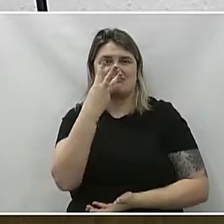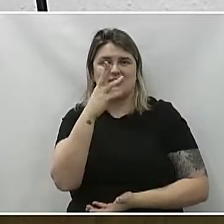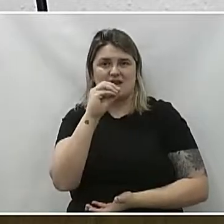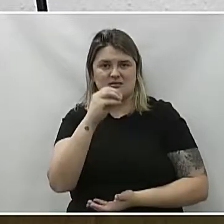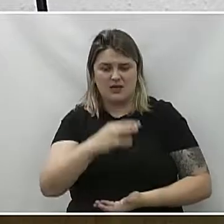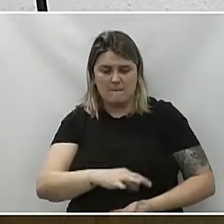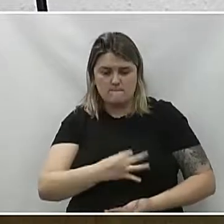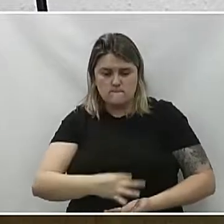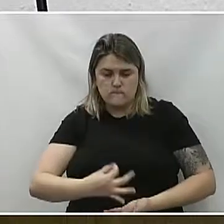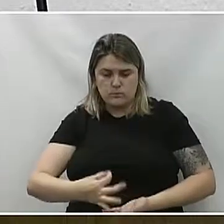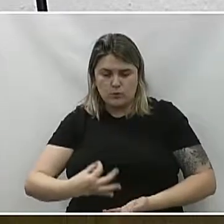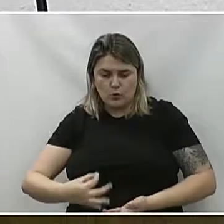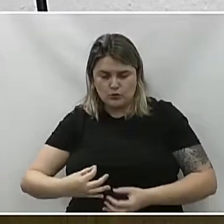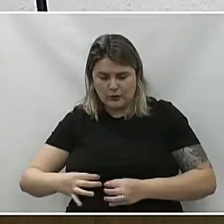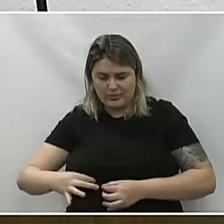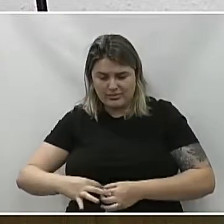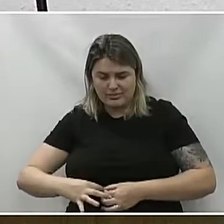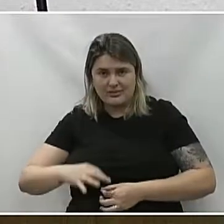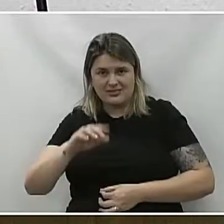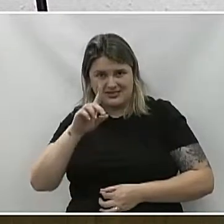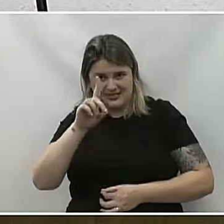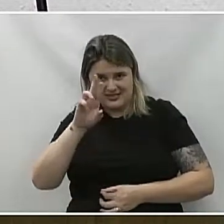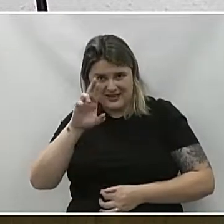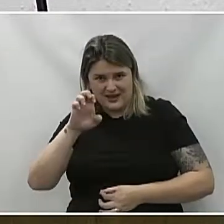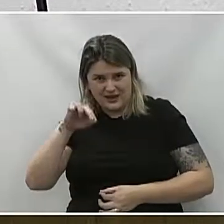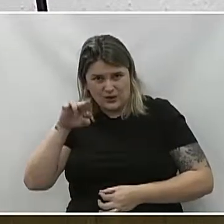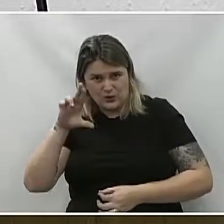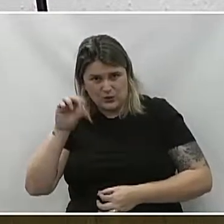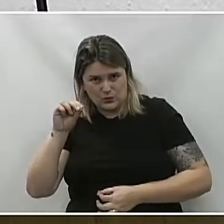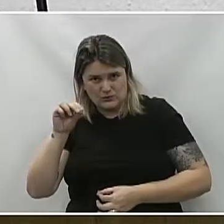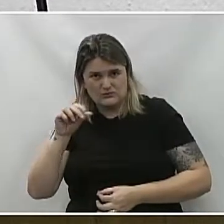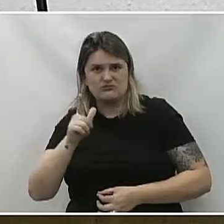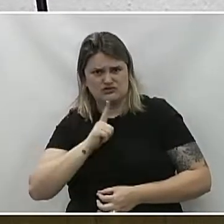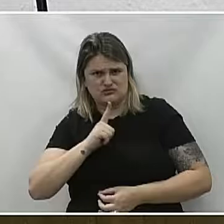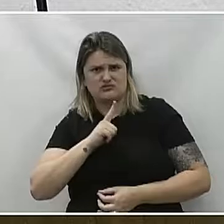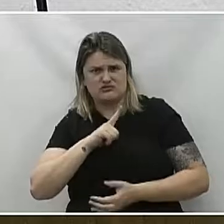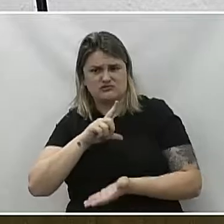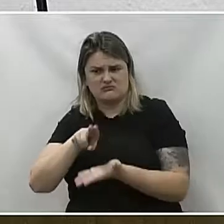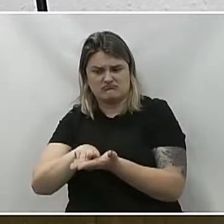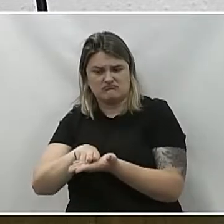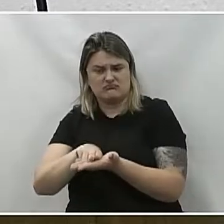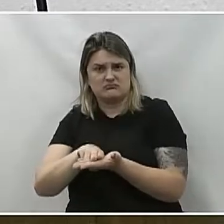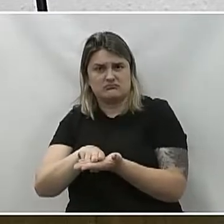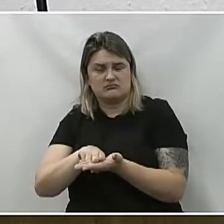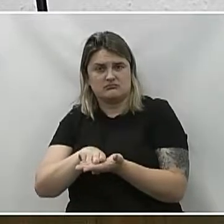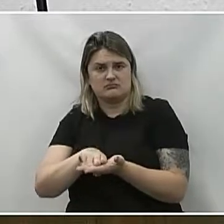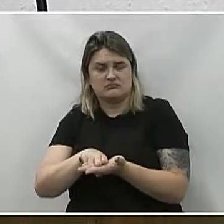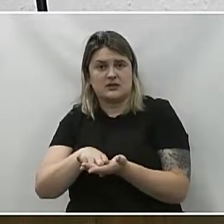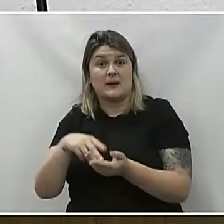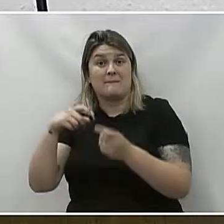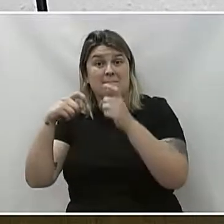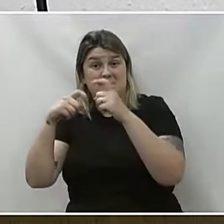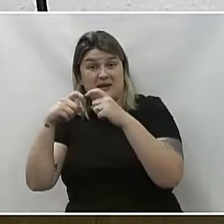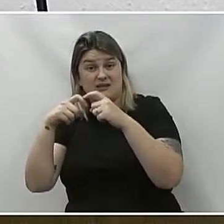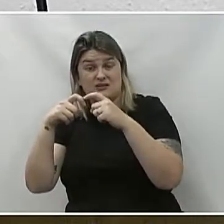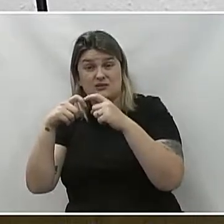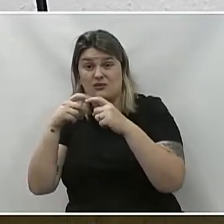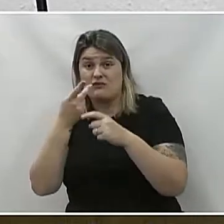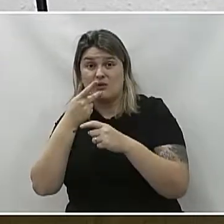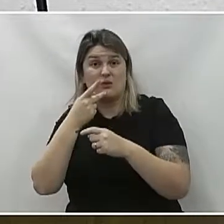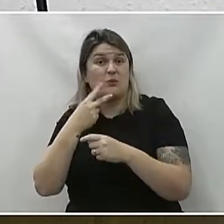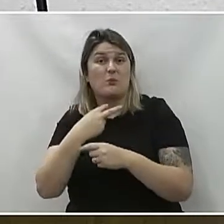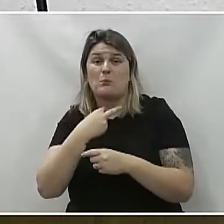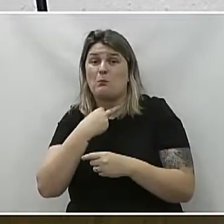barriga. Se isso não era acamado, eu não sei o que era, porque o médico foi bem claro que ele